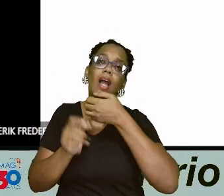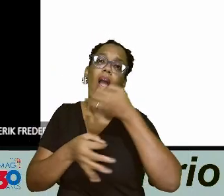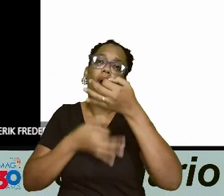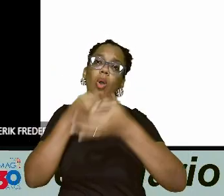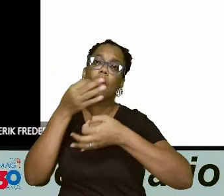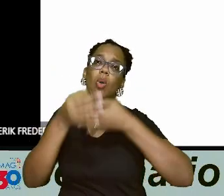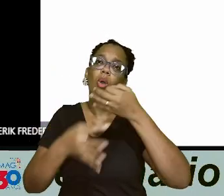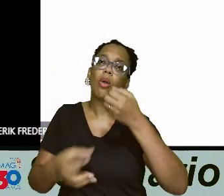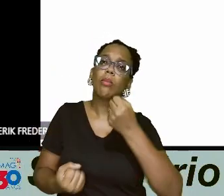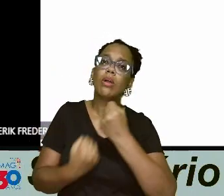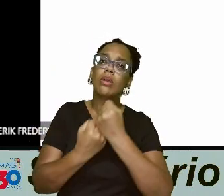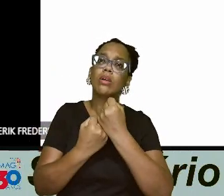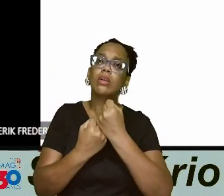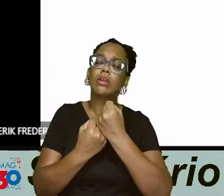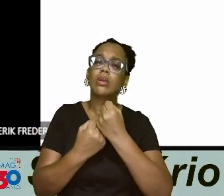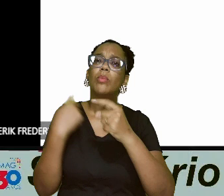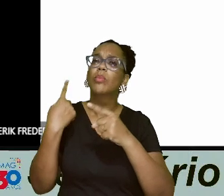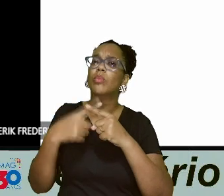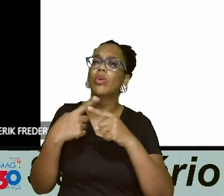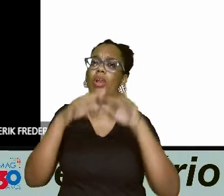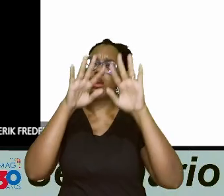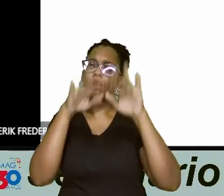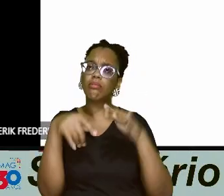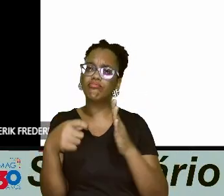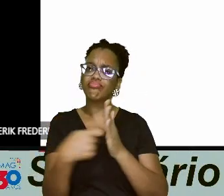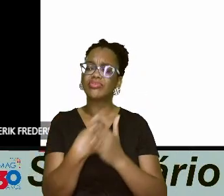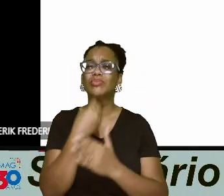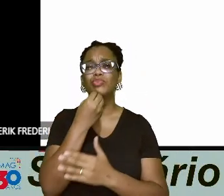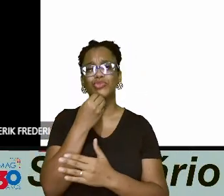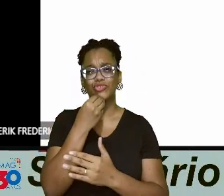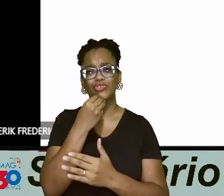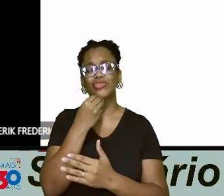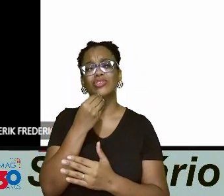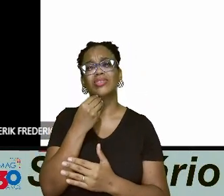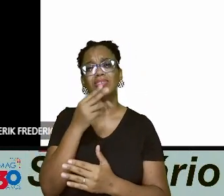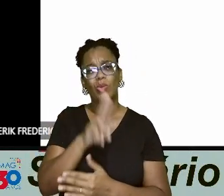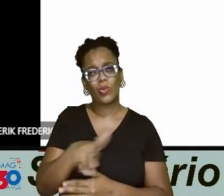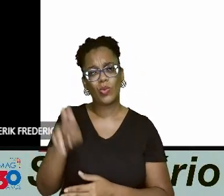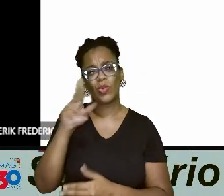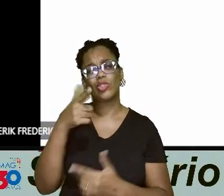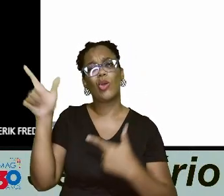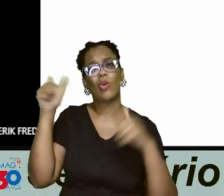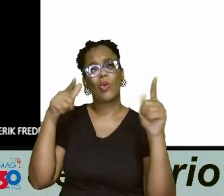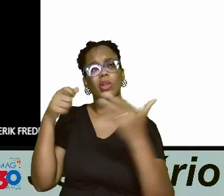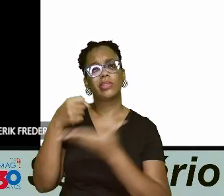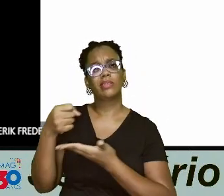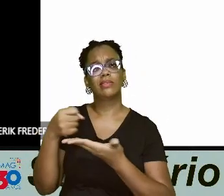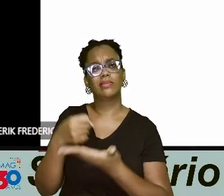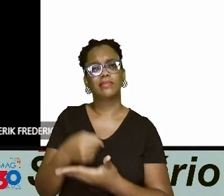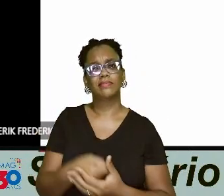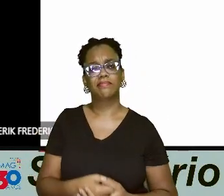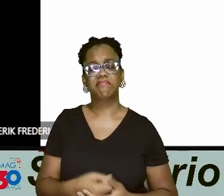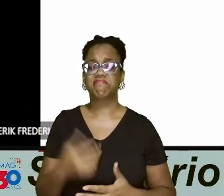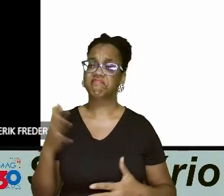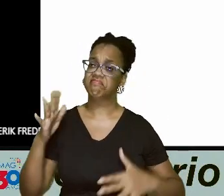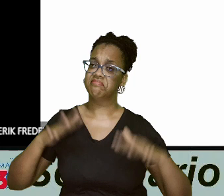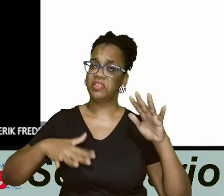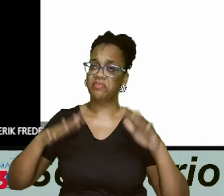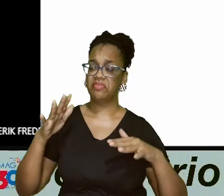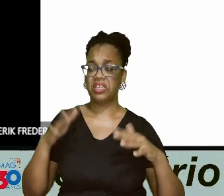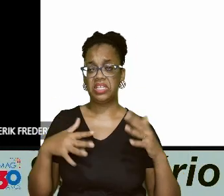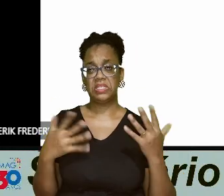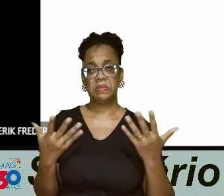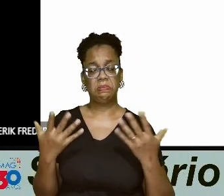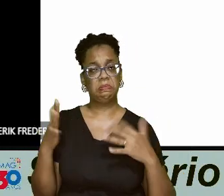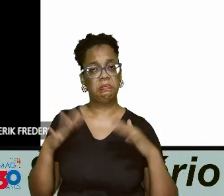porque a prescrição poderia ter sido decretada com base em outros fundamentos. Talvez, né, talvez se